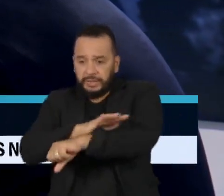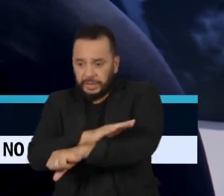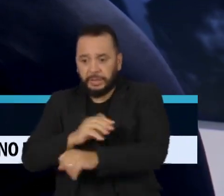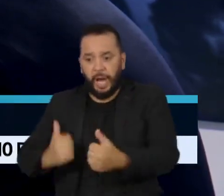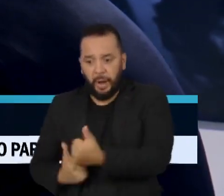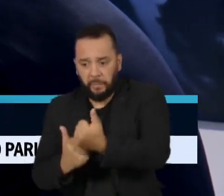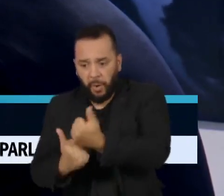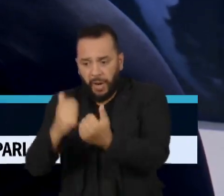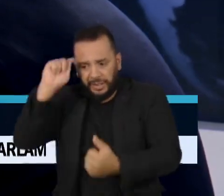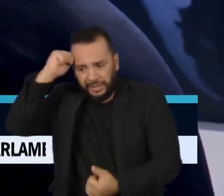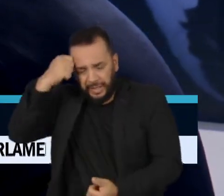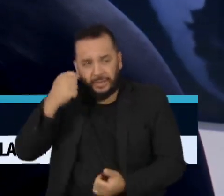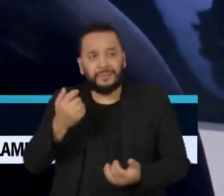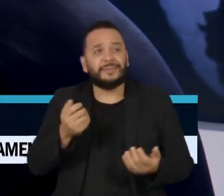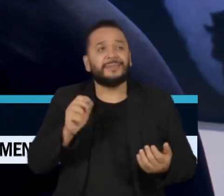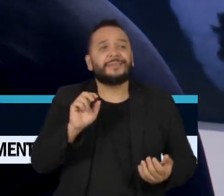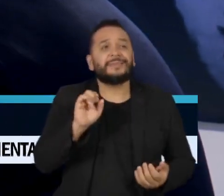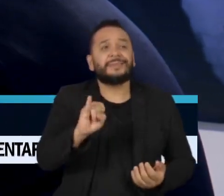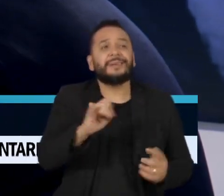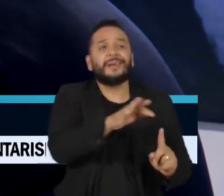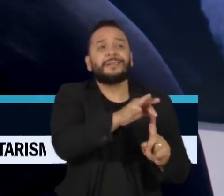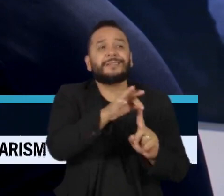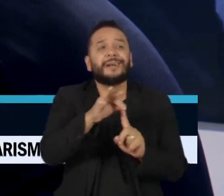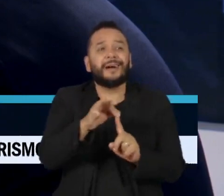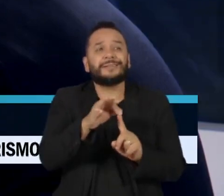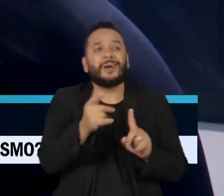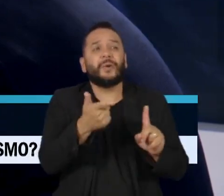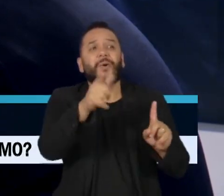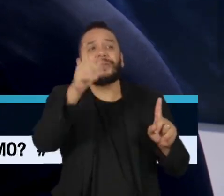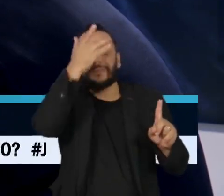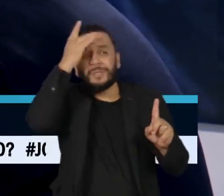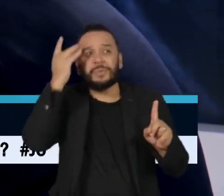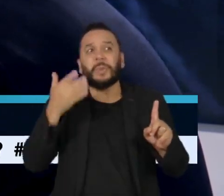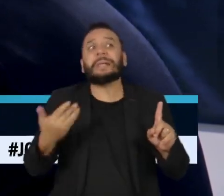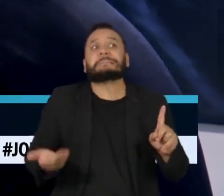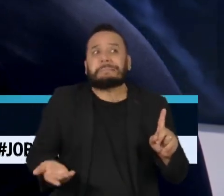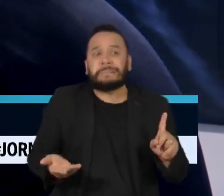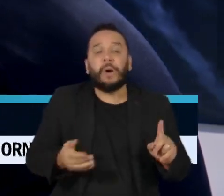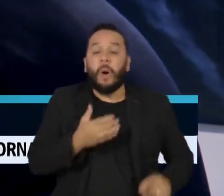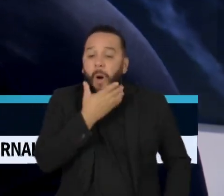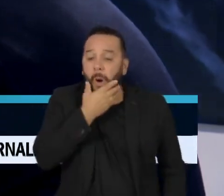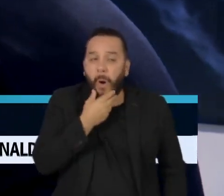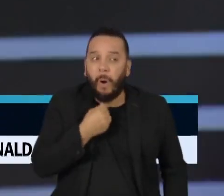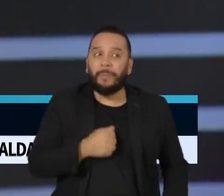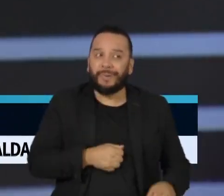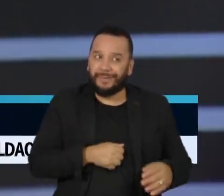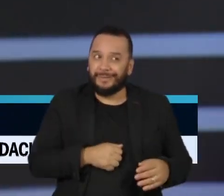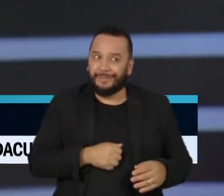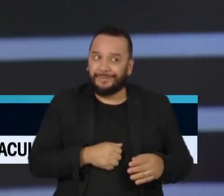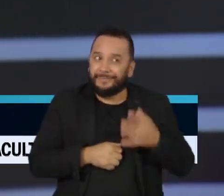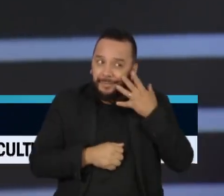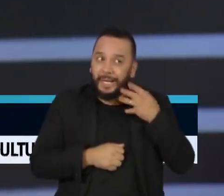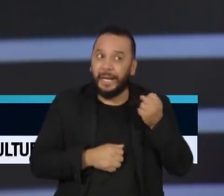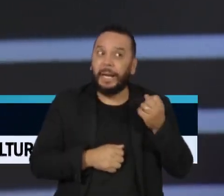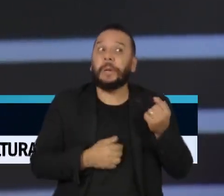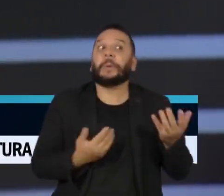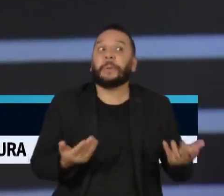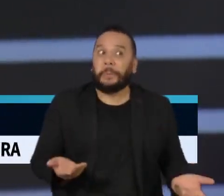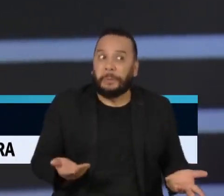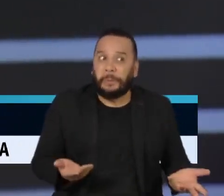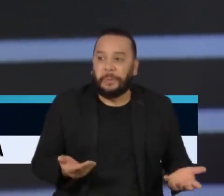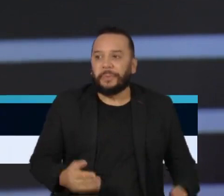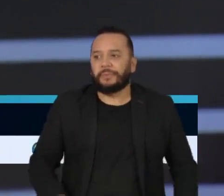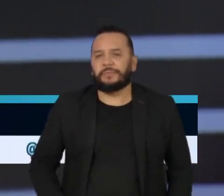especial, vai passar se essa indicação não ocorrer dessa forma, se se mantiver a tradição de um homem branco, etc.? Bem, vamos lembrar alguns